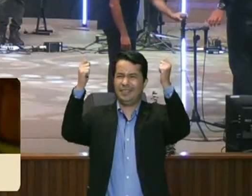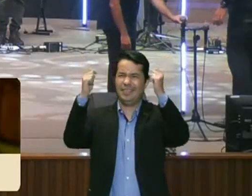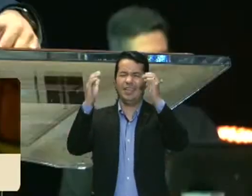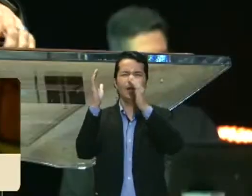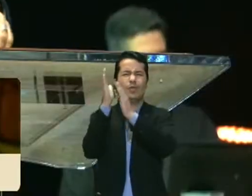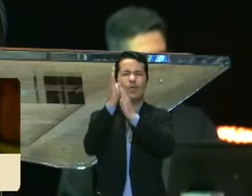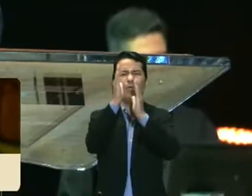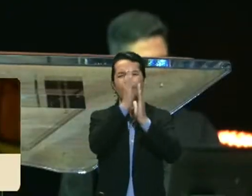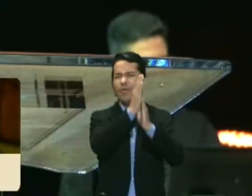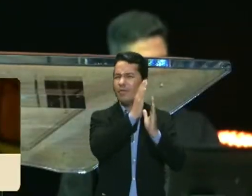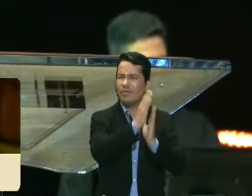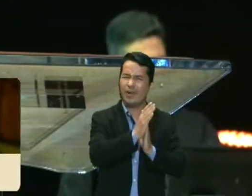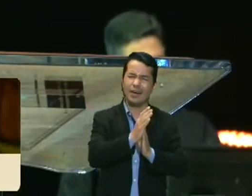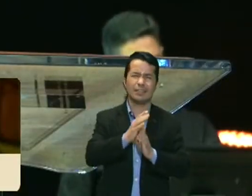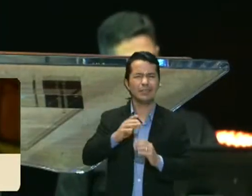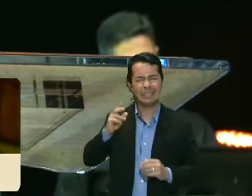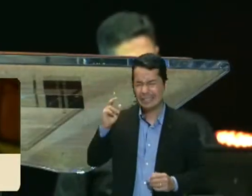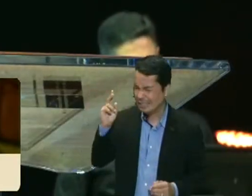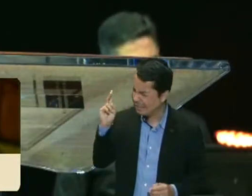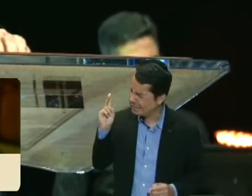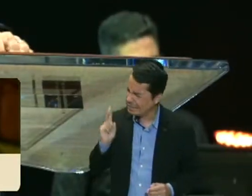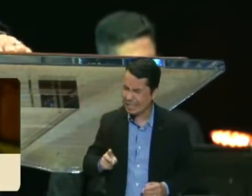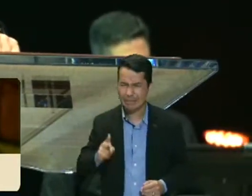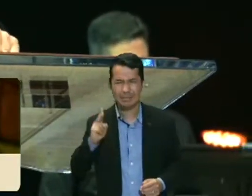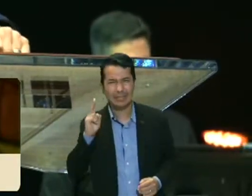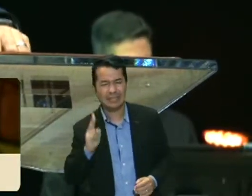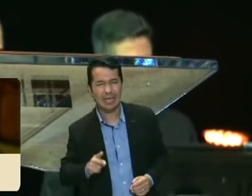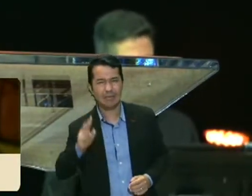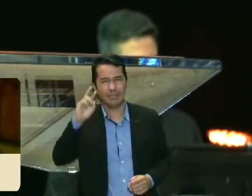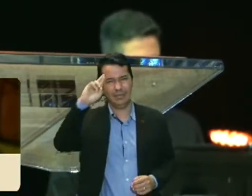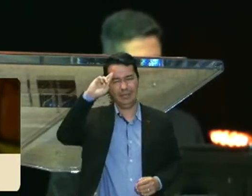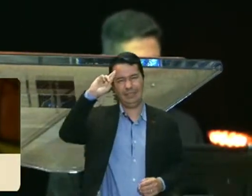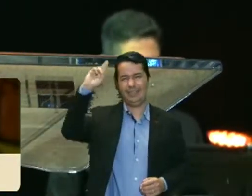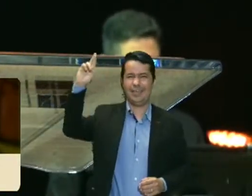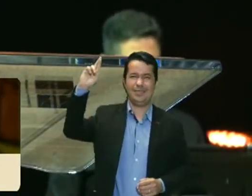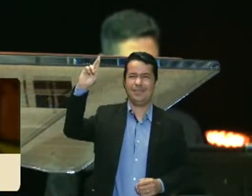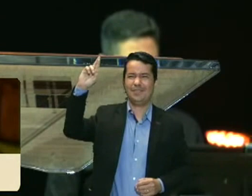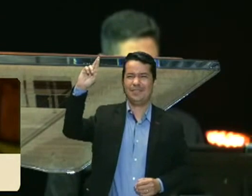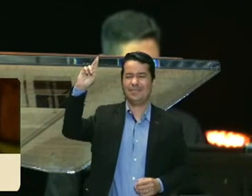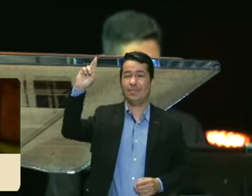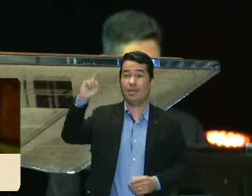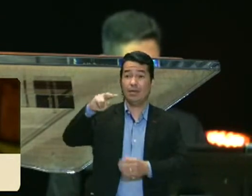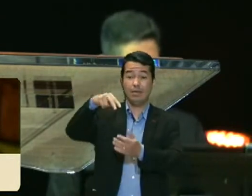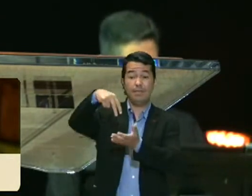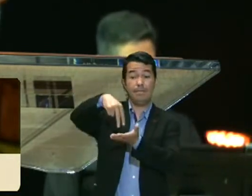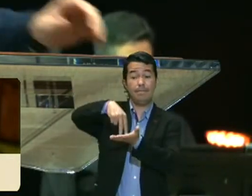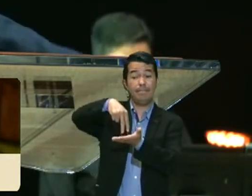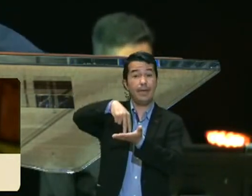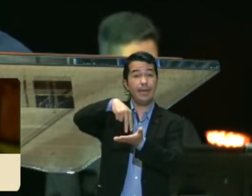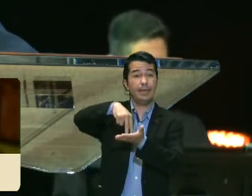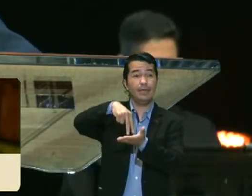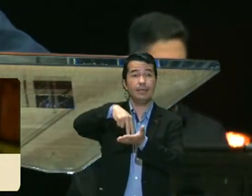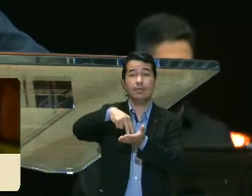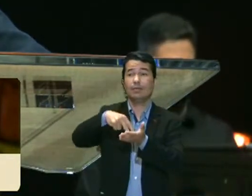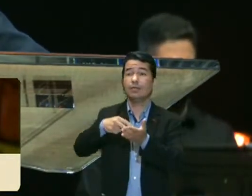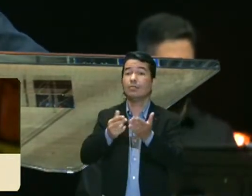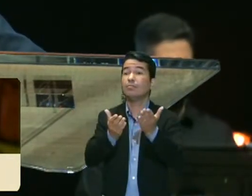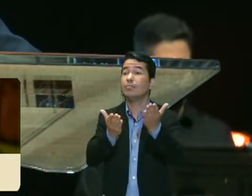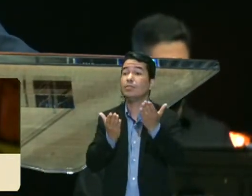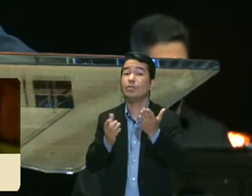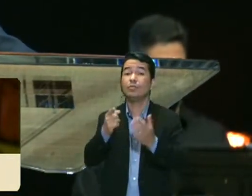Louvado seja o Senhor para todo sempre. Assim em pé como você está mesmo, querido, eu queria convidar você a